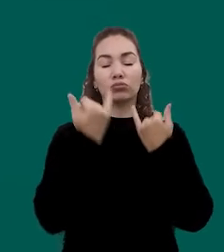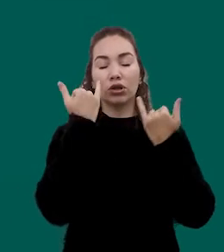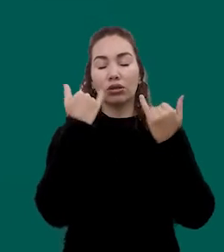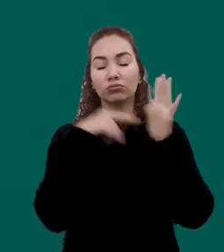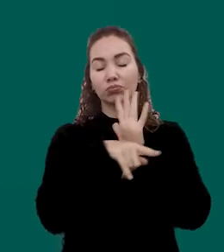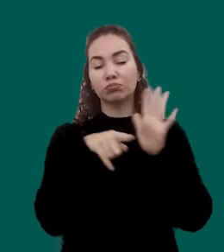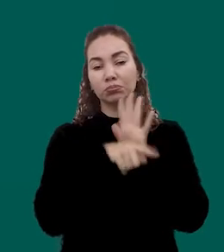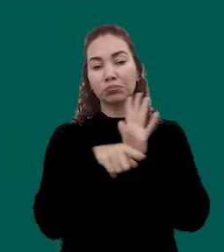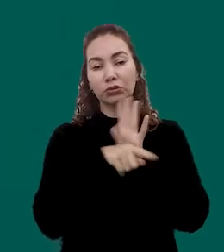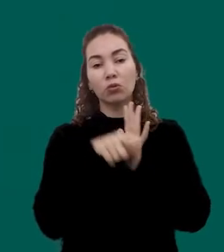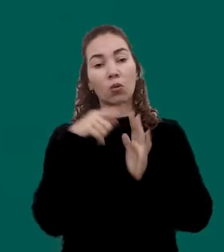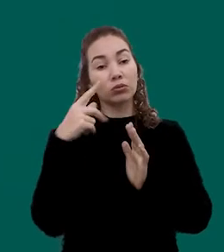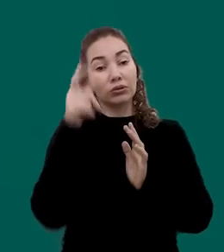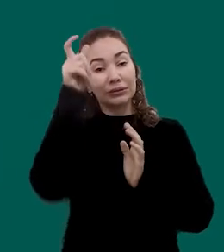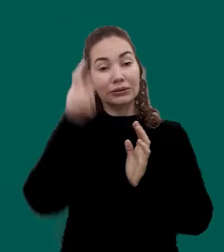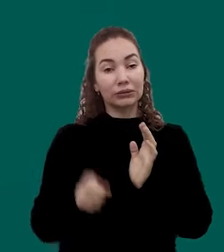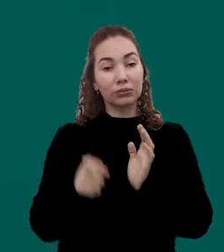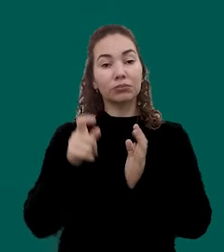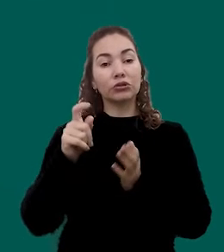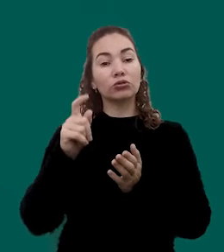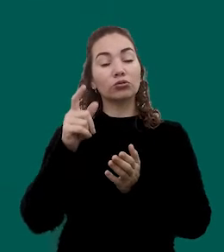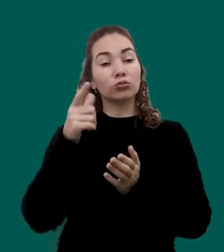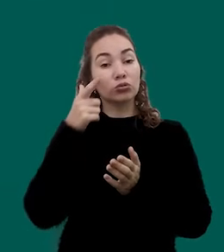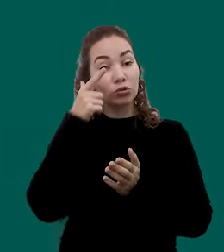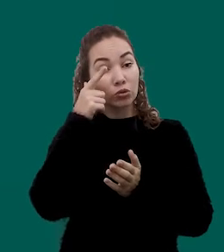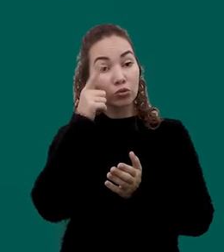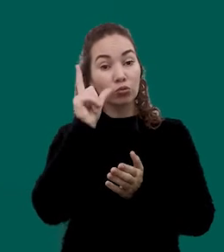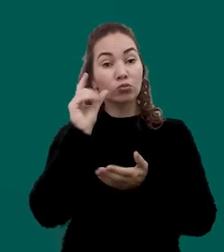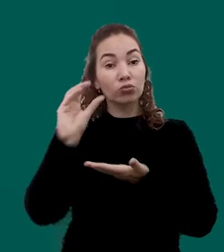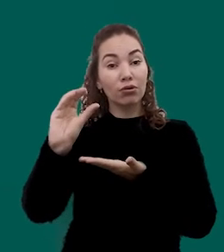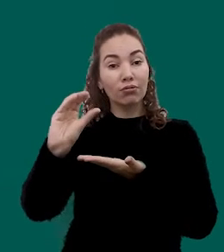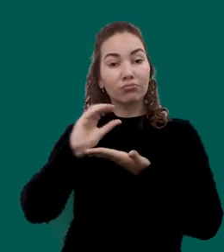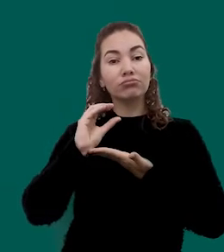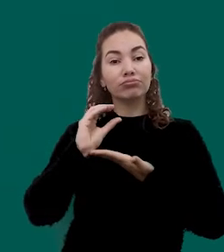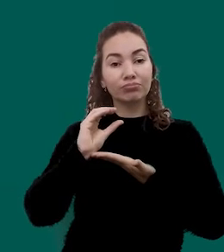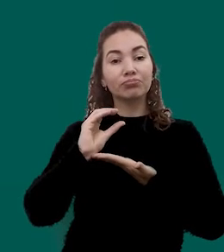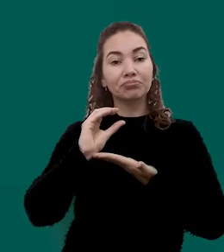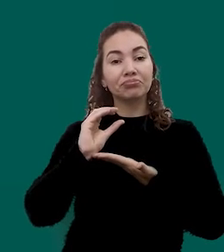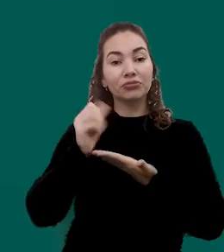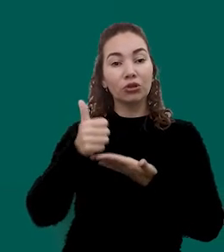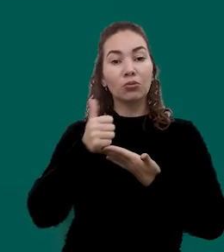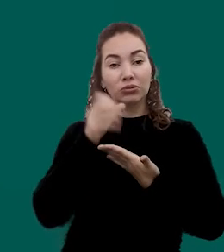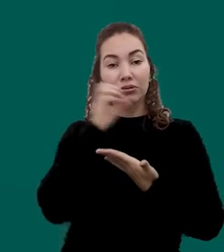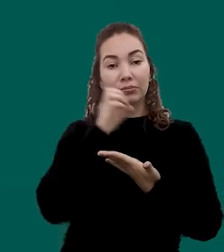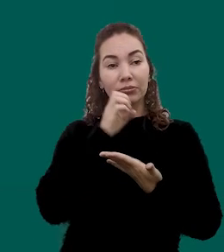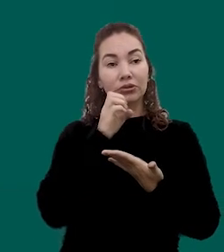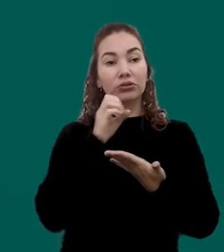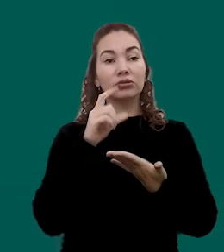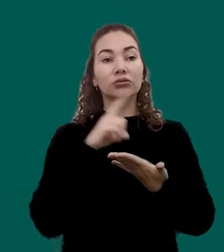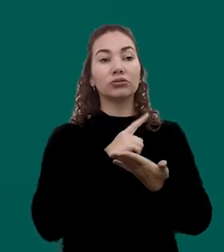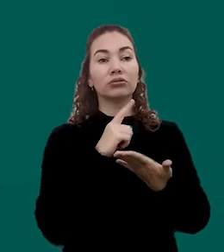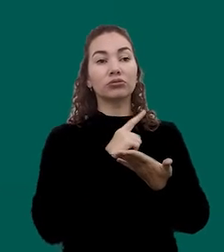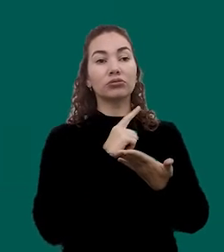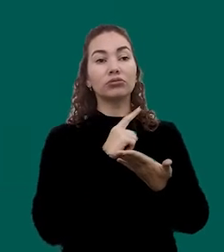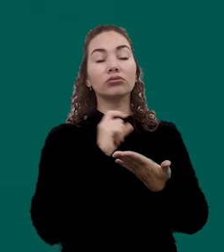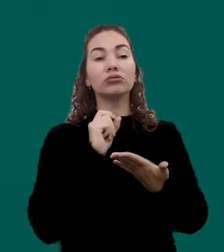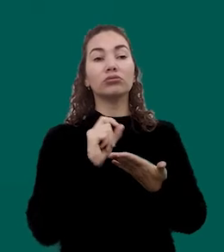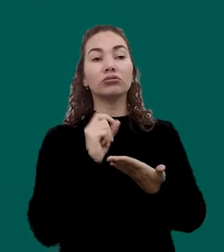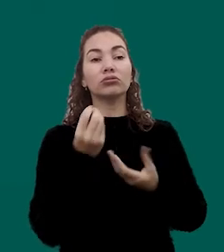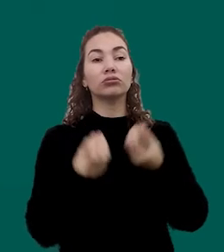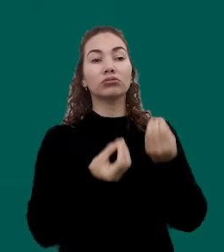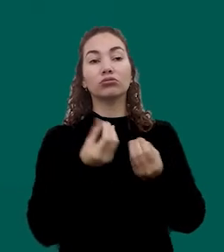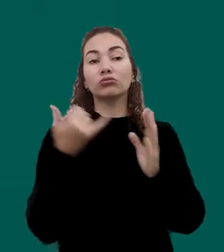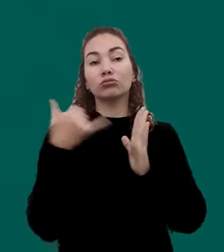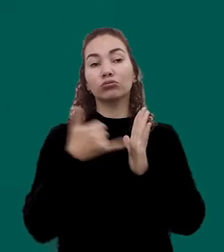de identificação da pessoa que recebeu o auxílio e vai então trazer o auxílio, né,